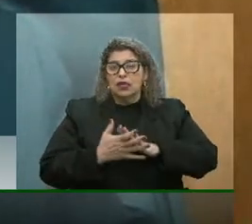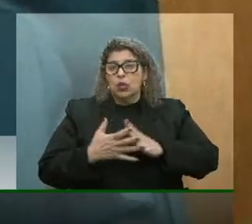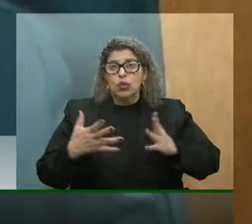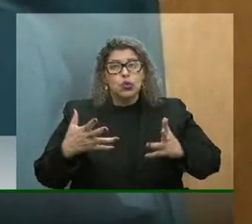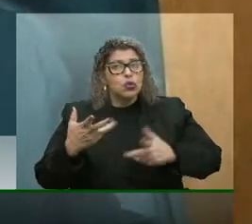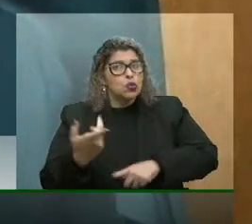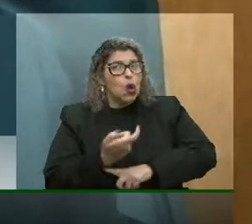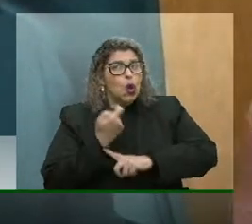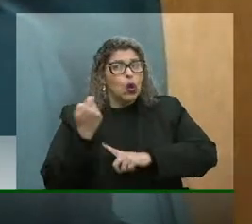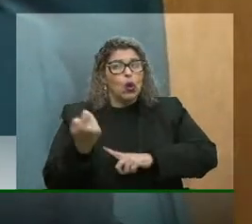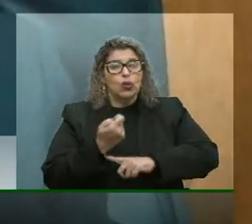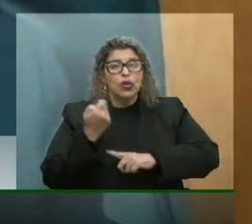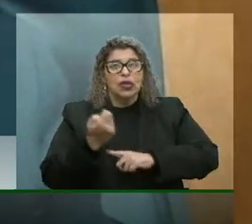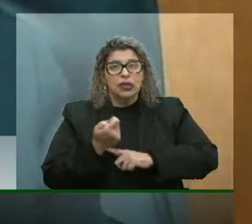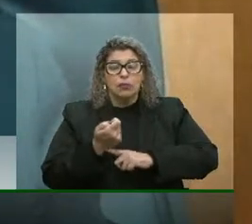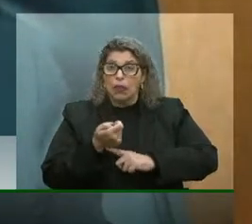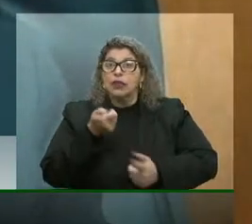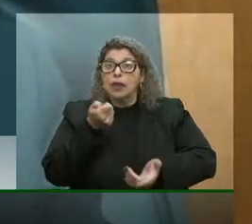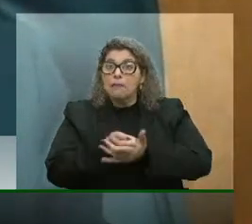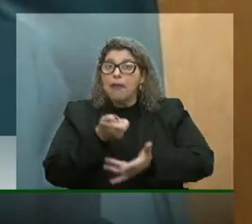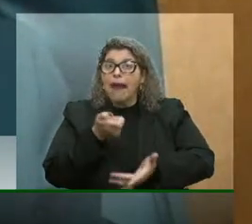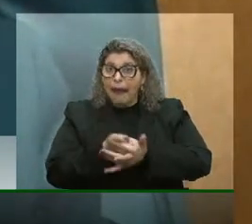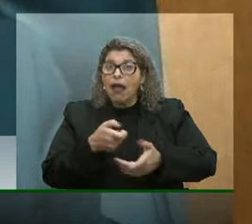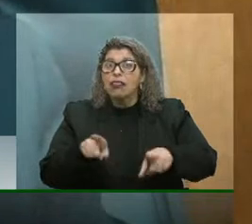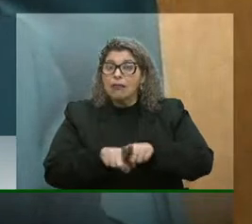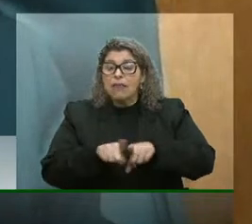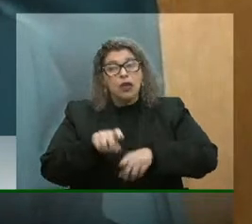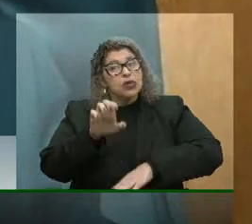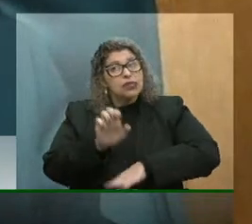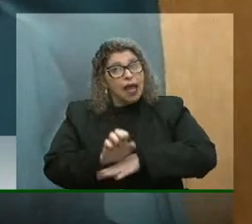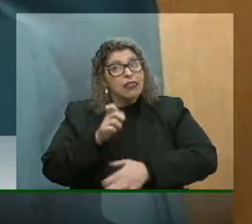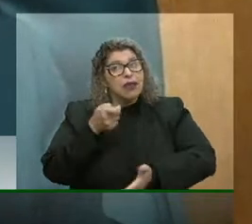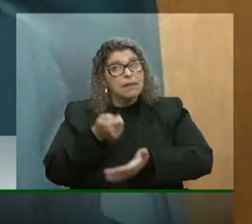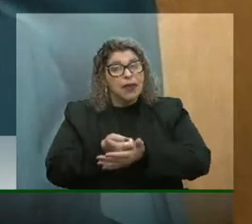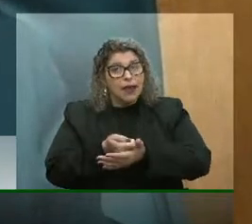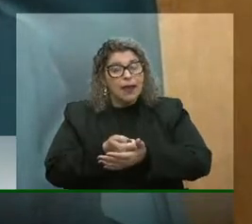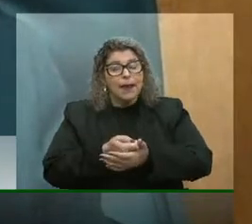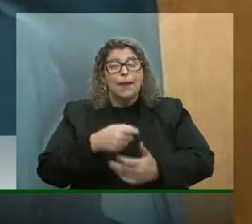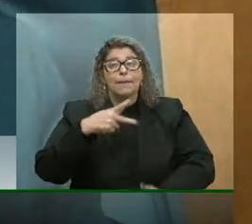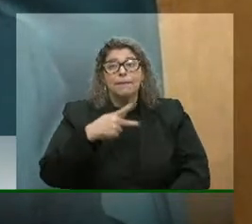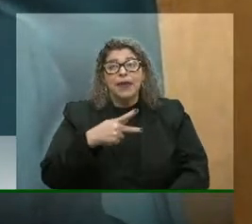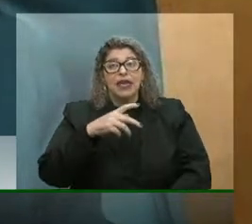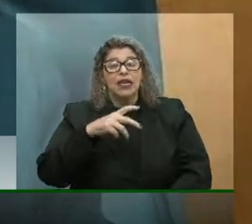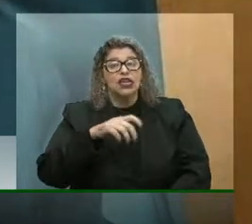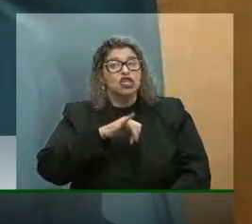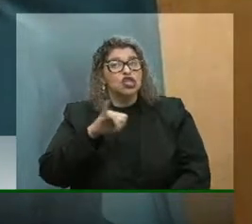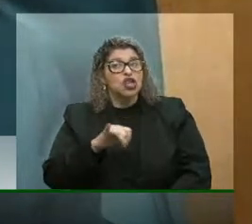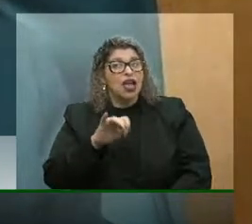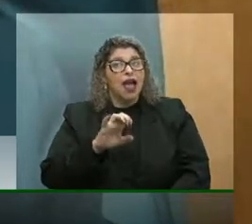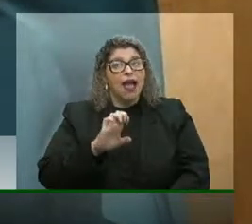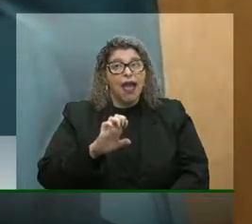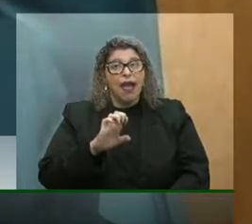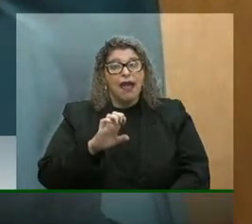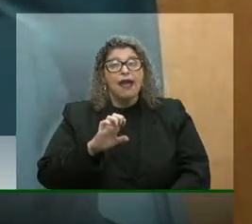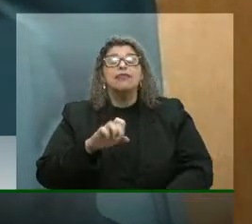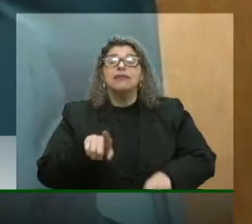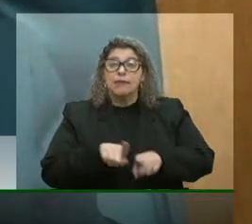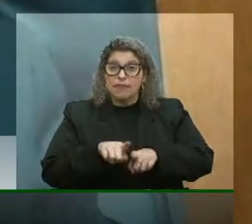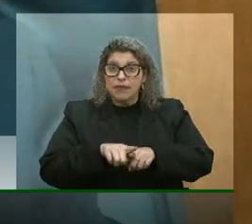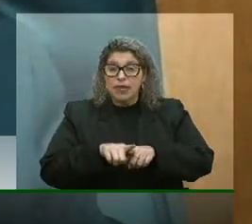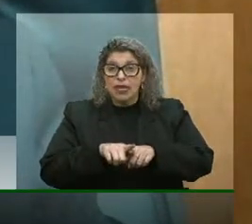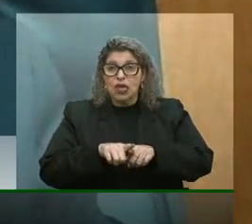e essa parte fixa seria paga, o Estado iria pagar. Só que a PGE, mais o Tribunal de